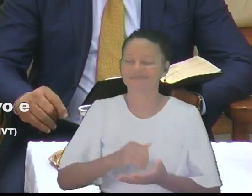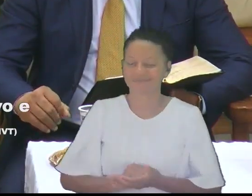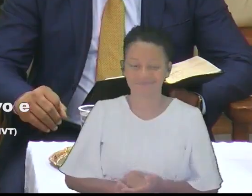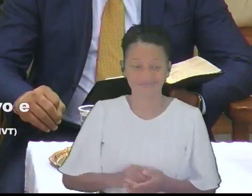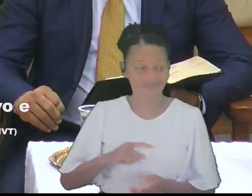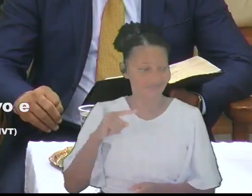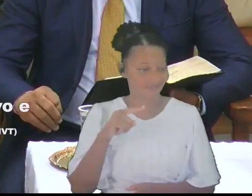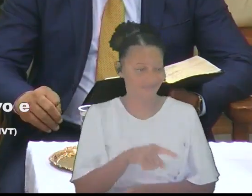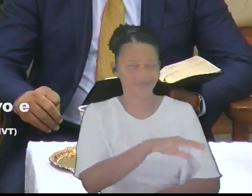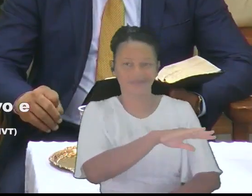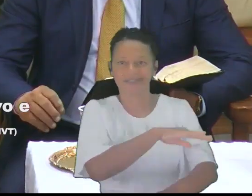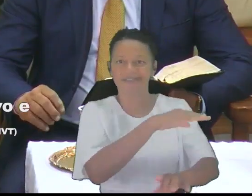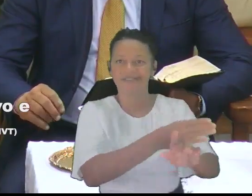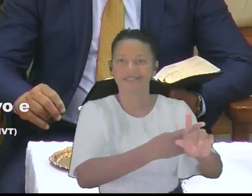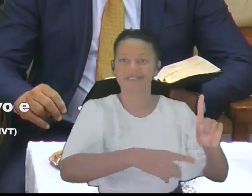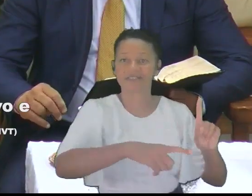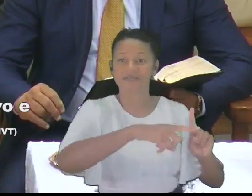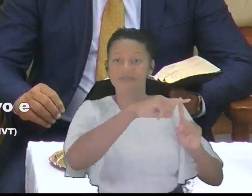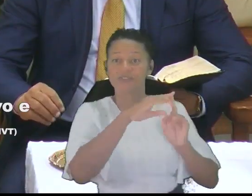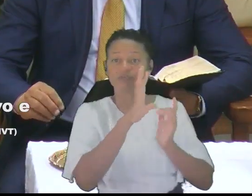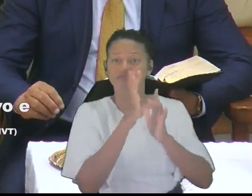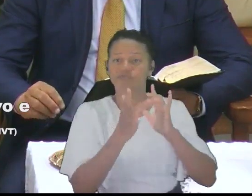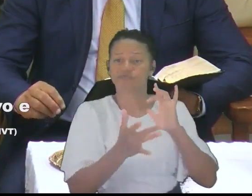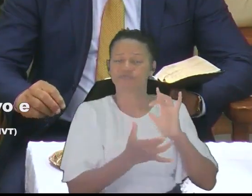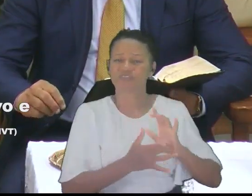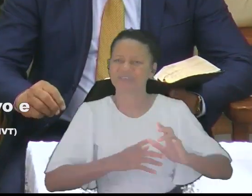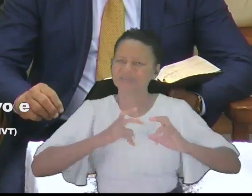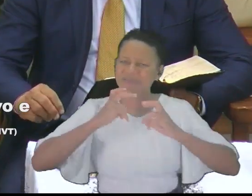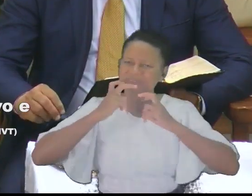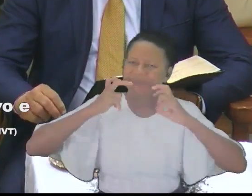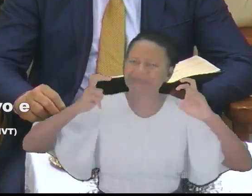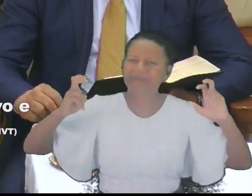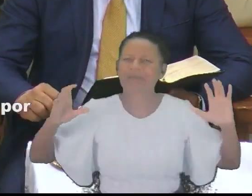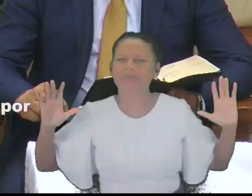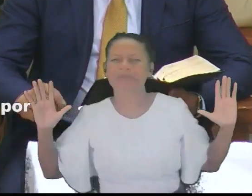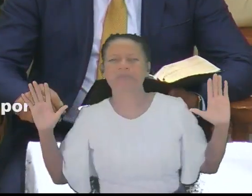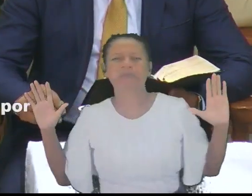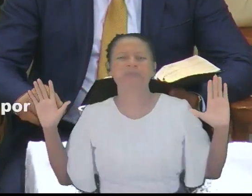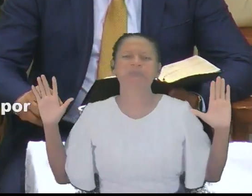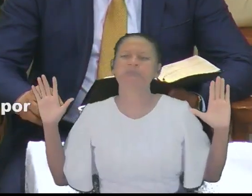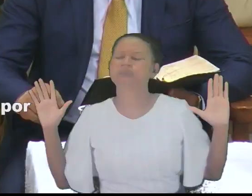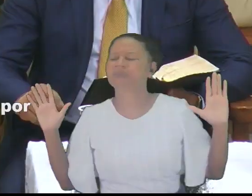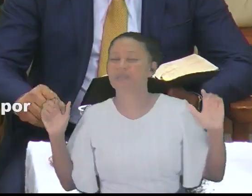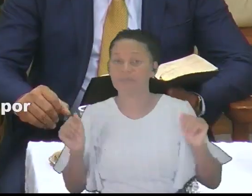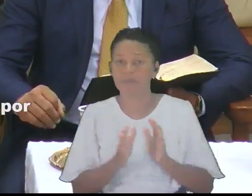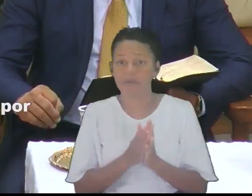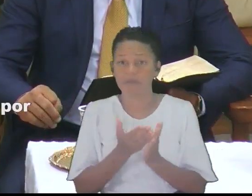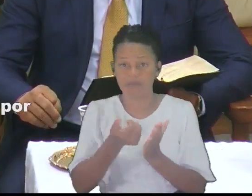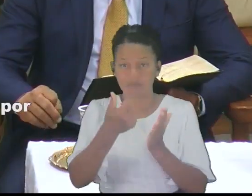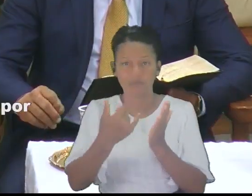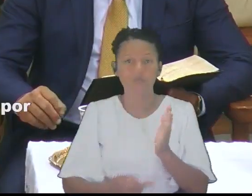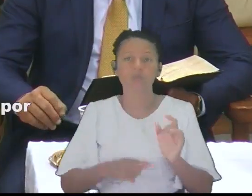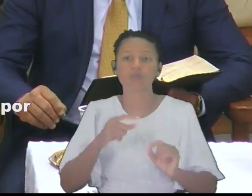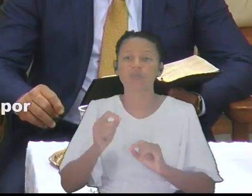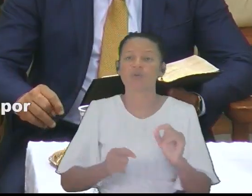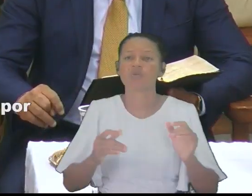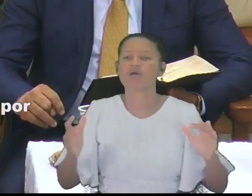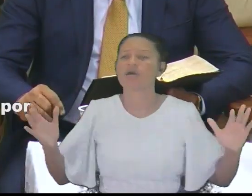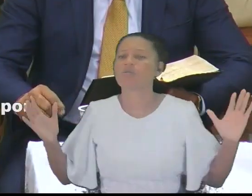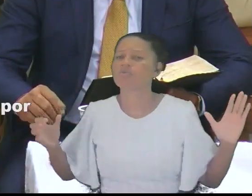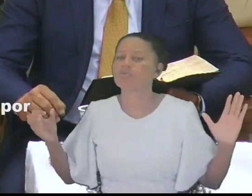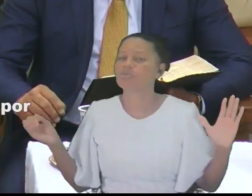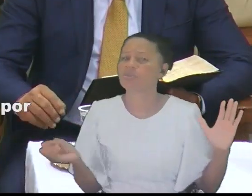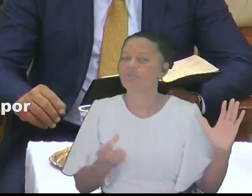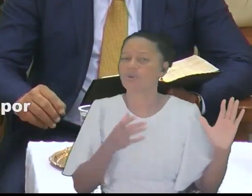Calvário, quando Jesus deu o brado, a Bíblia diz que ele abriu um novo e vivo